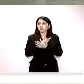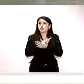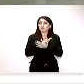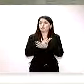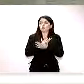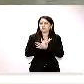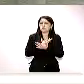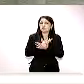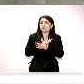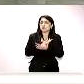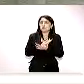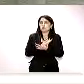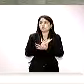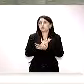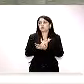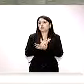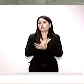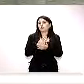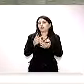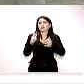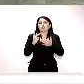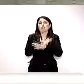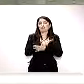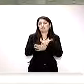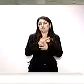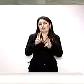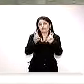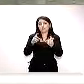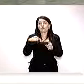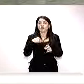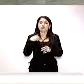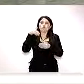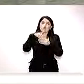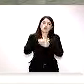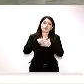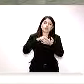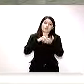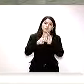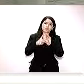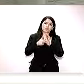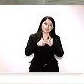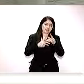se não se tomou Providência com relação a isso então meu voto declara anula